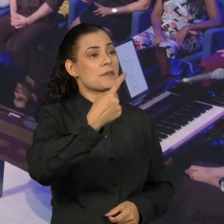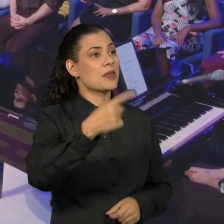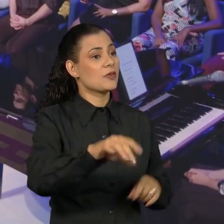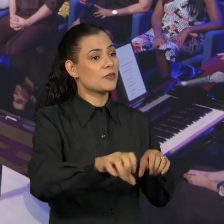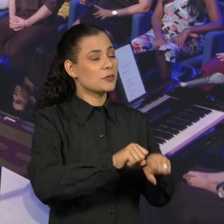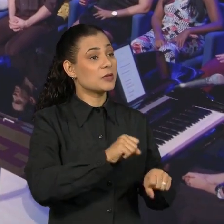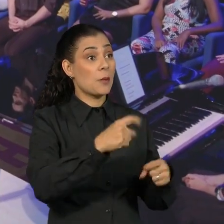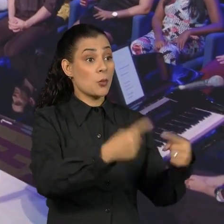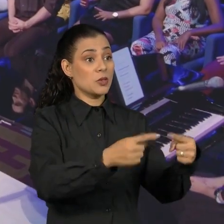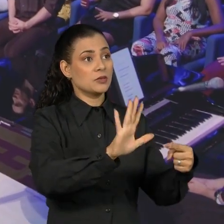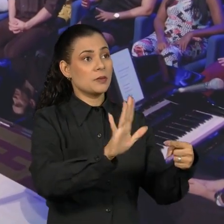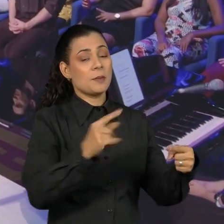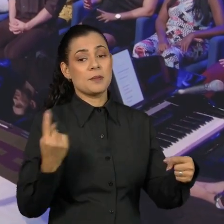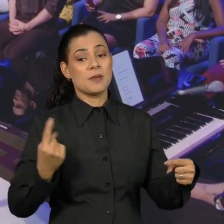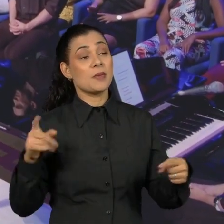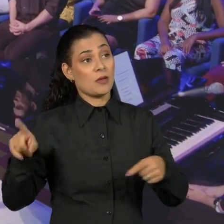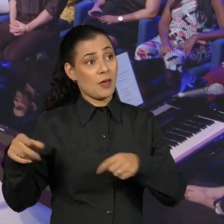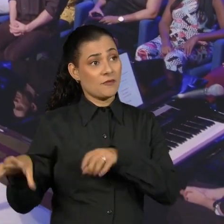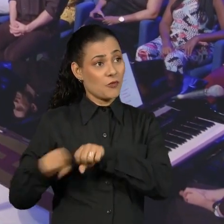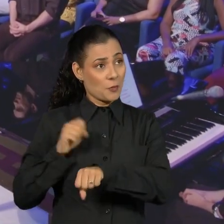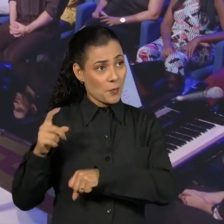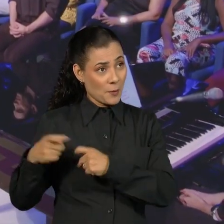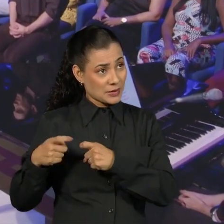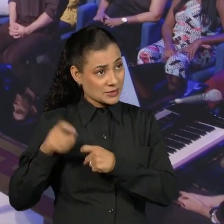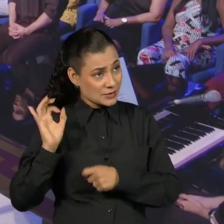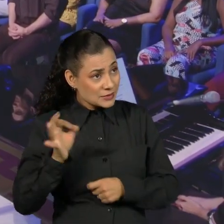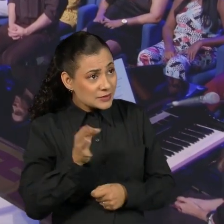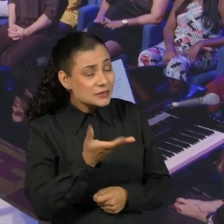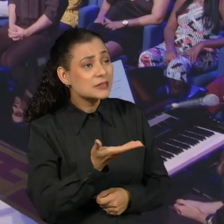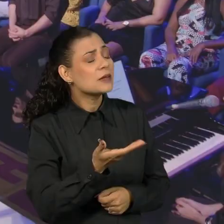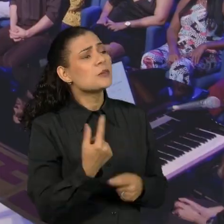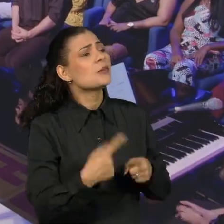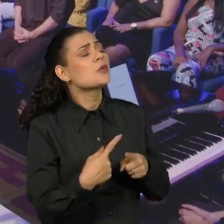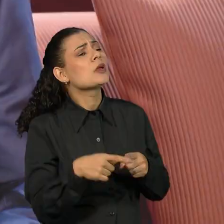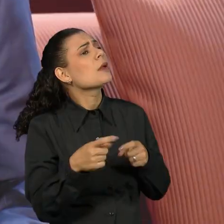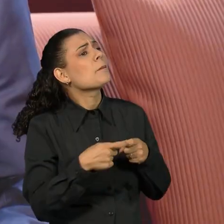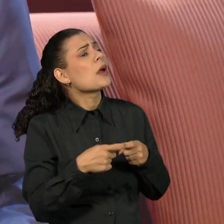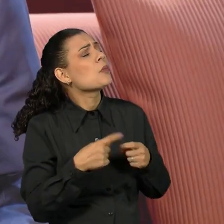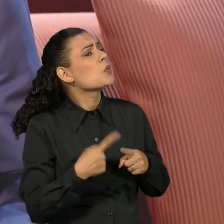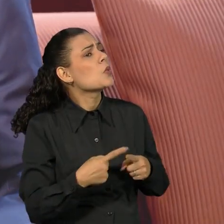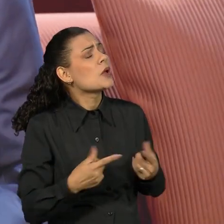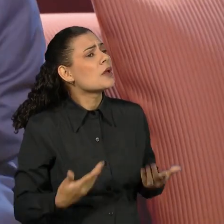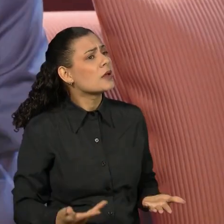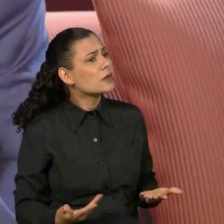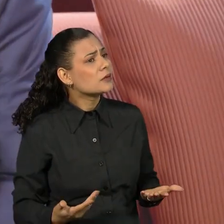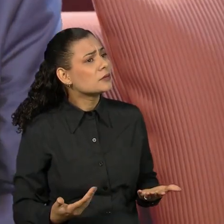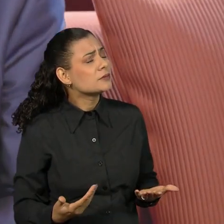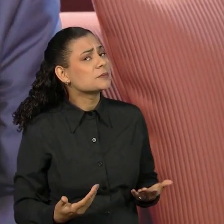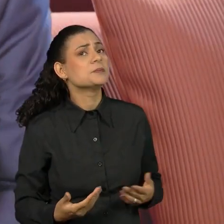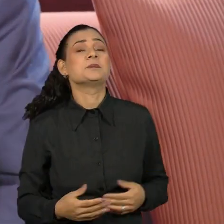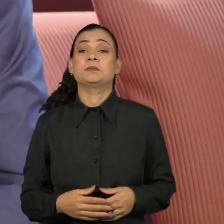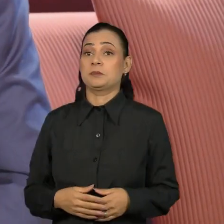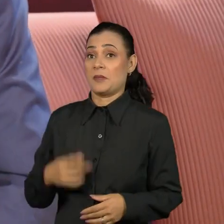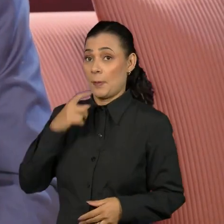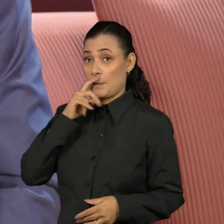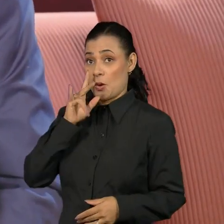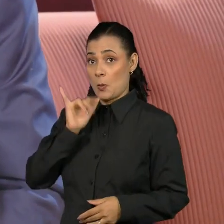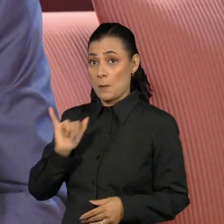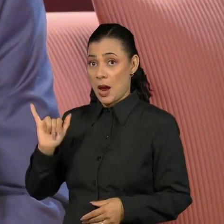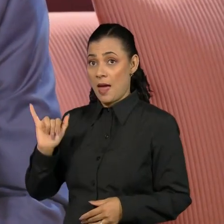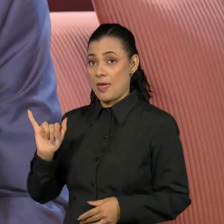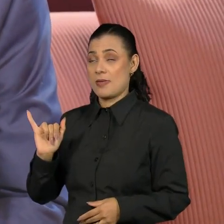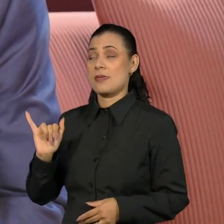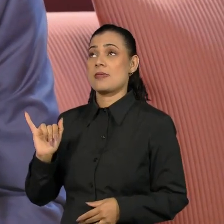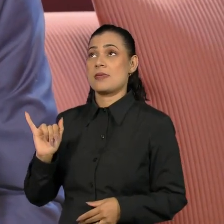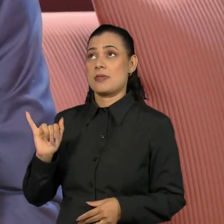da política foi a vocação para a medicina, não é isso? Exatamente. Por que médico? Olha, meu pai,